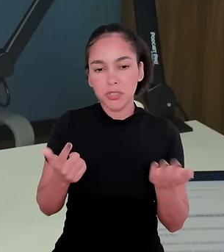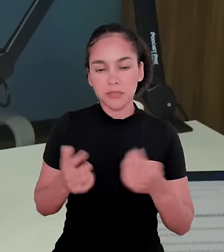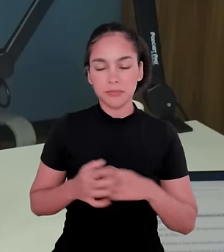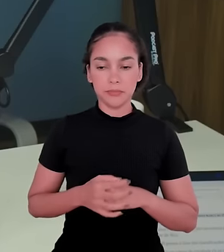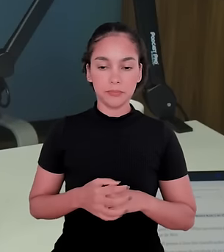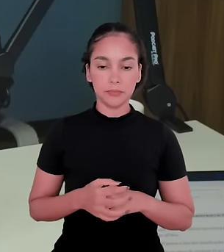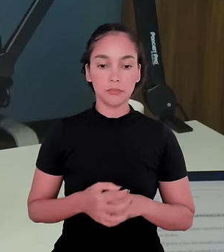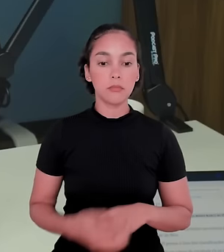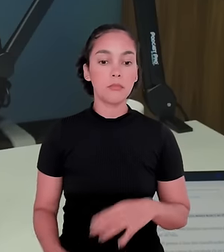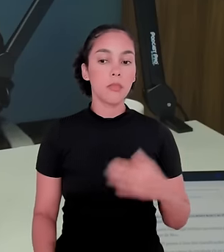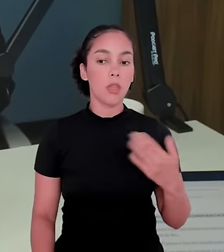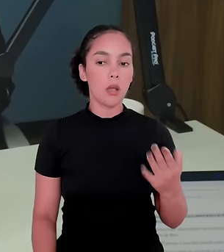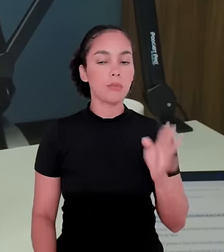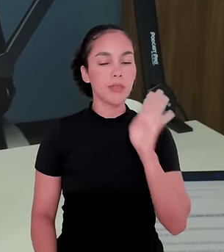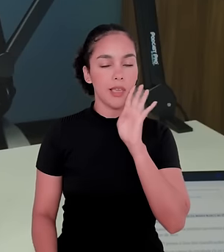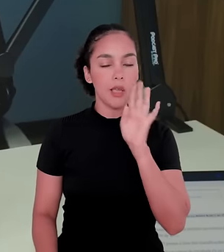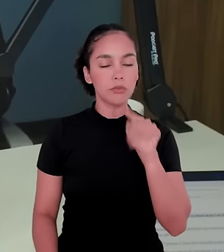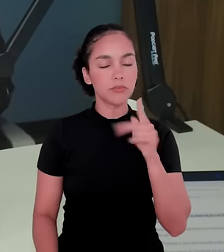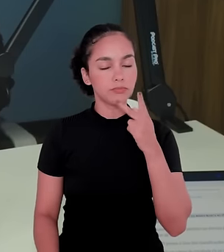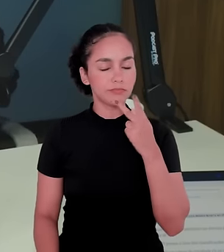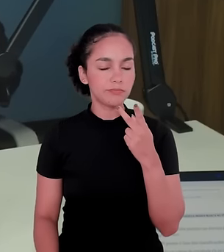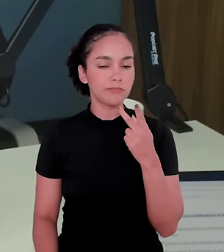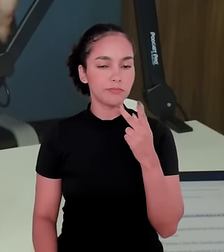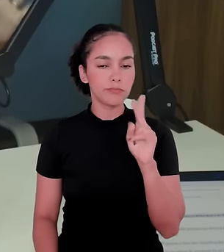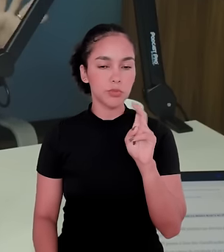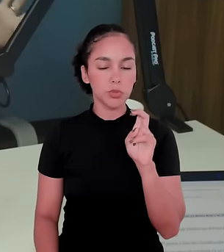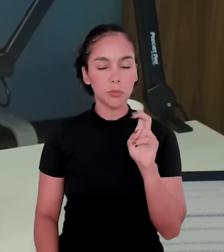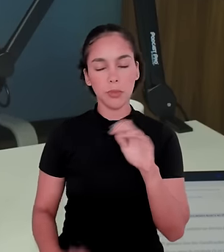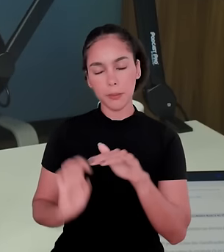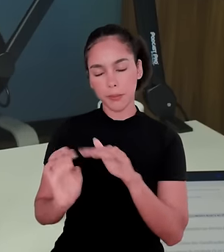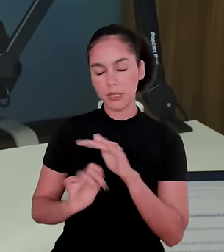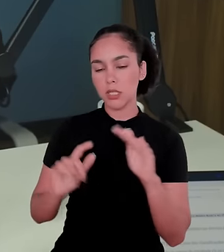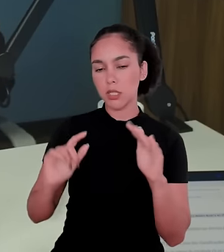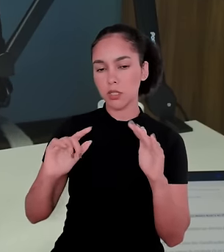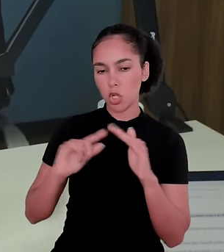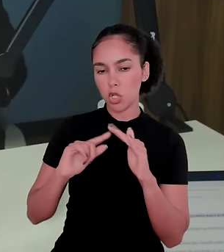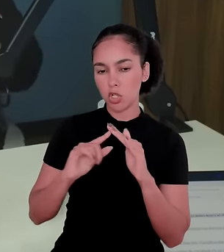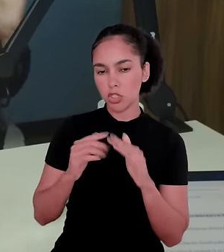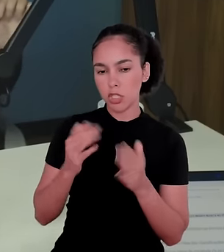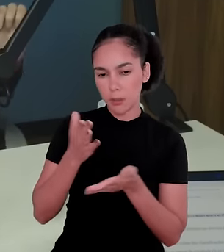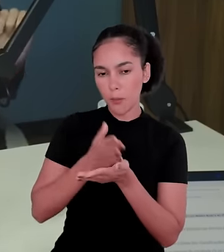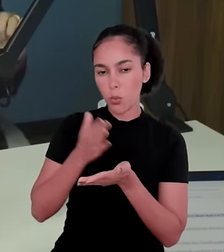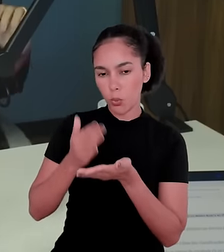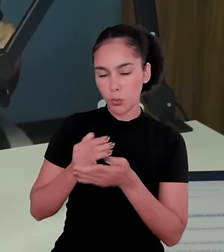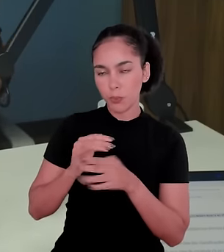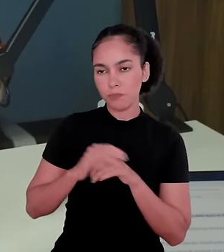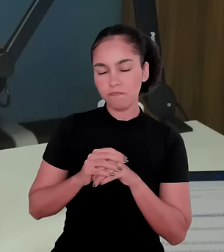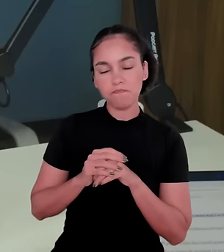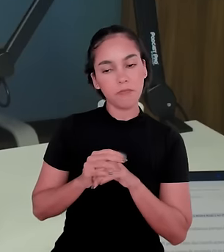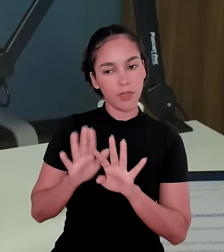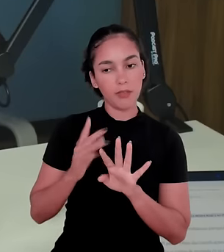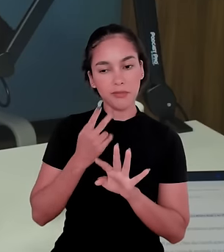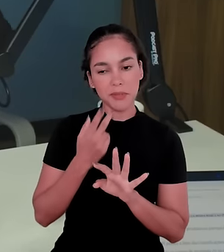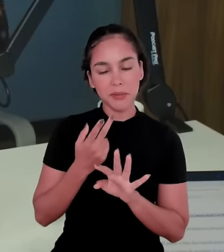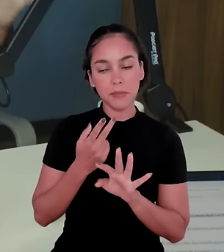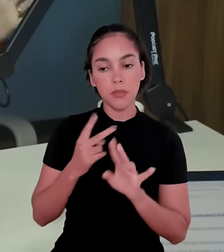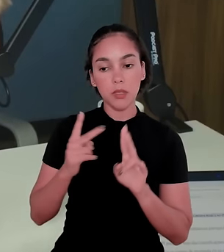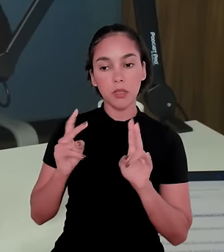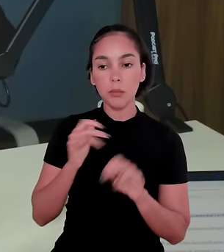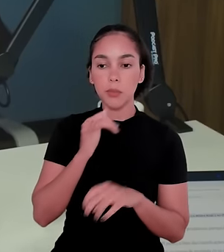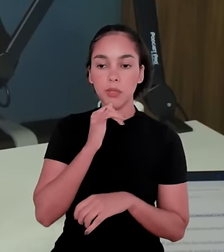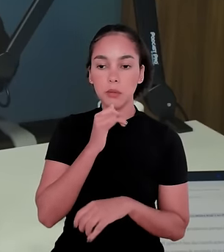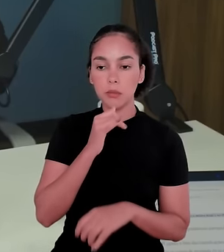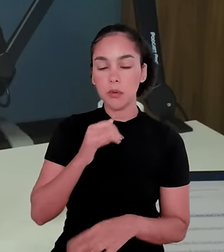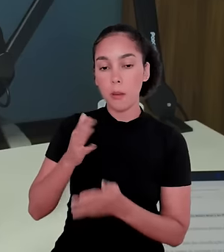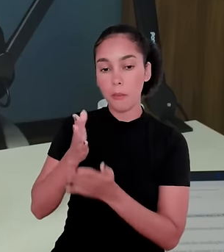é legal porque você comentou uma coisa da empresa de bolos vamos supor outra coisa coisa também vou entrar empresas bolo delícia